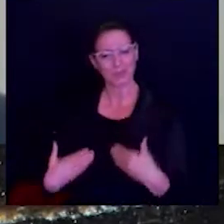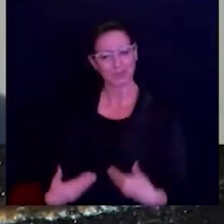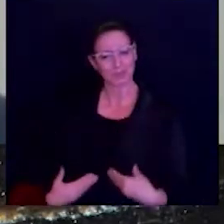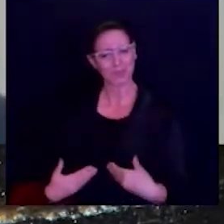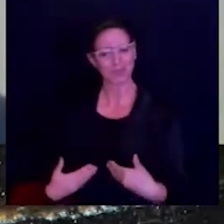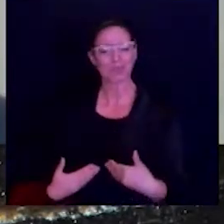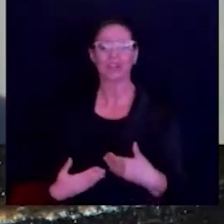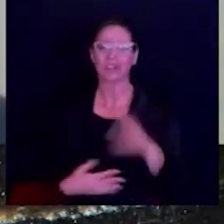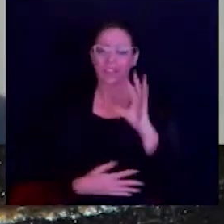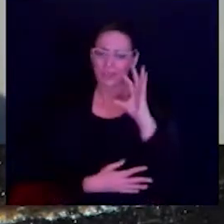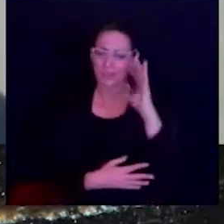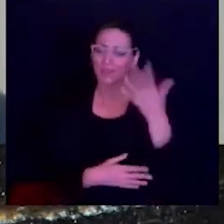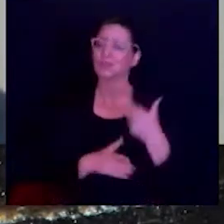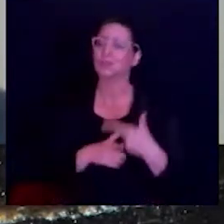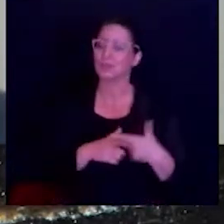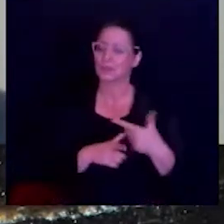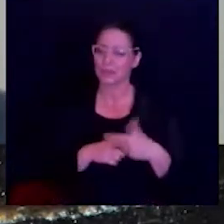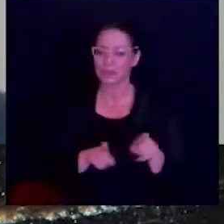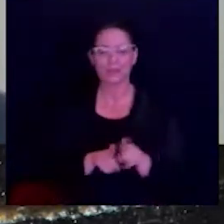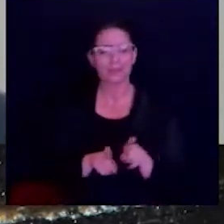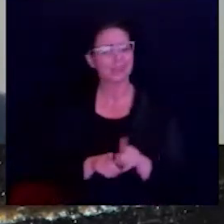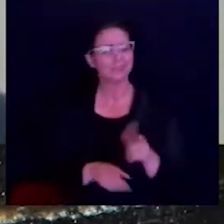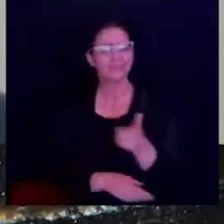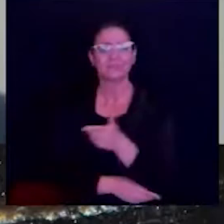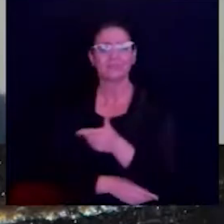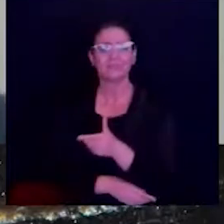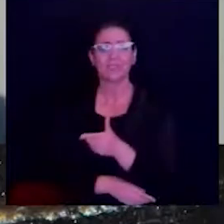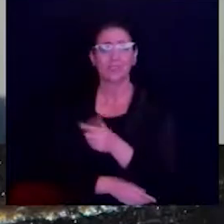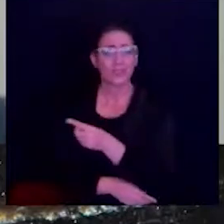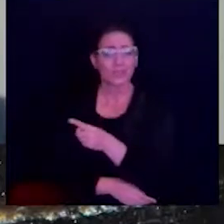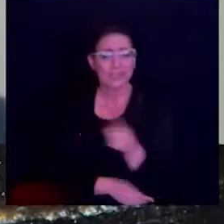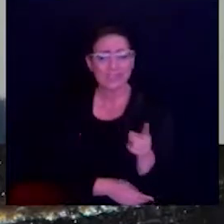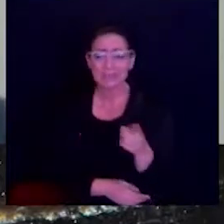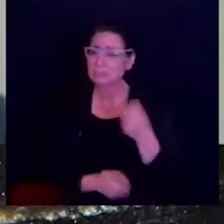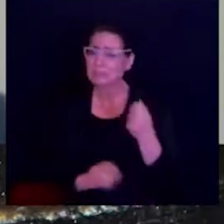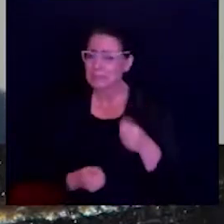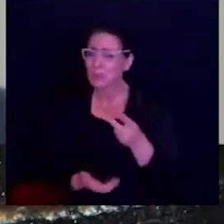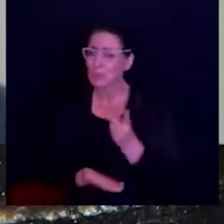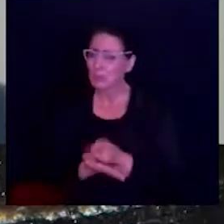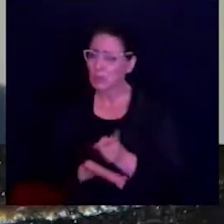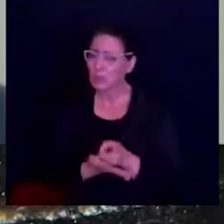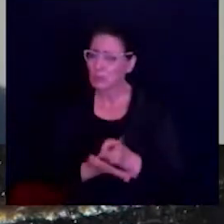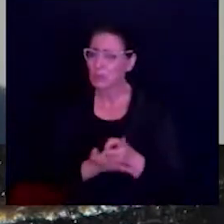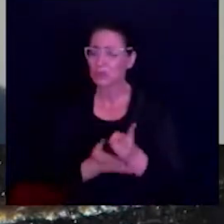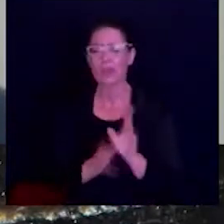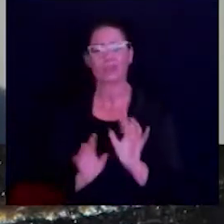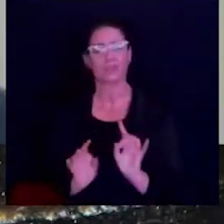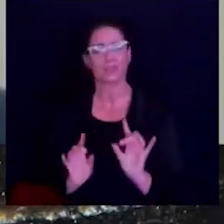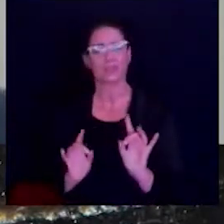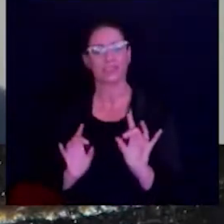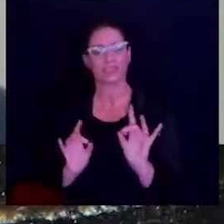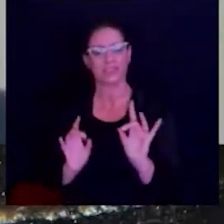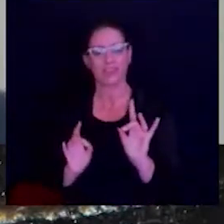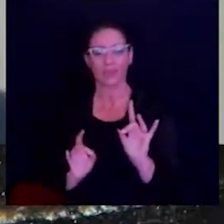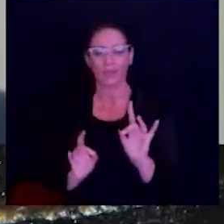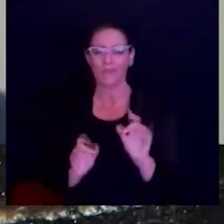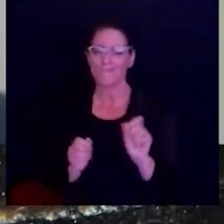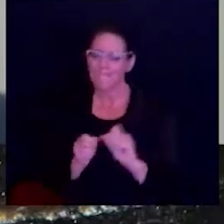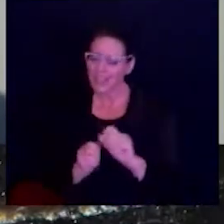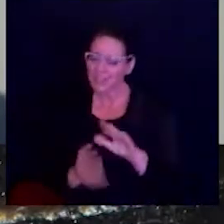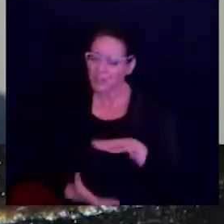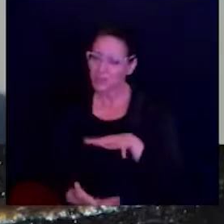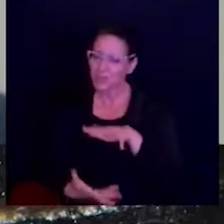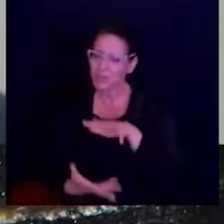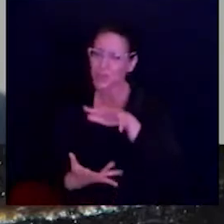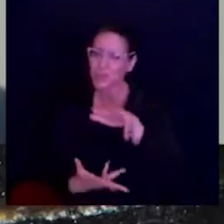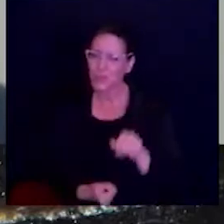sempre resolvendo problemas também. Pessoal, mantenham essa luz que vocês têm dentro de vocês. Façam desse mundo um lugar melhor